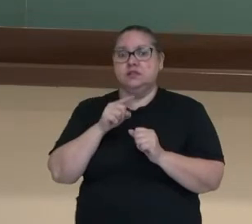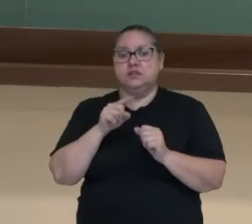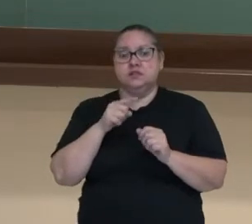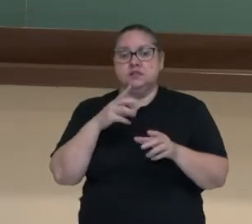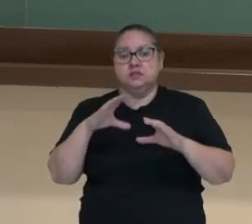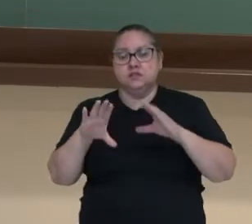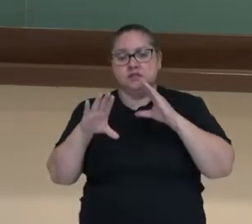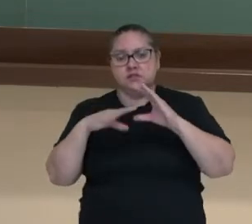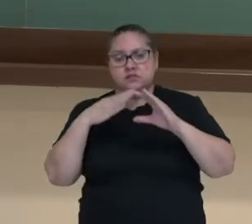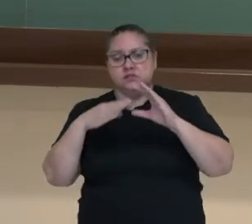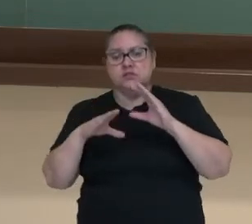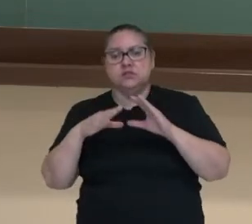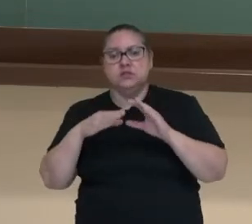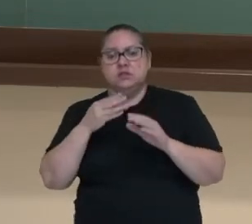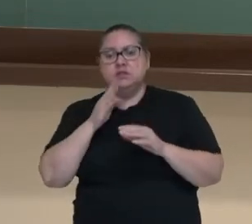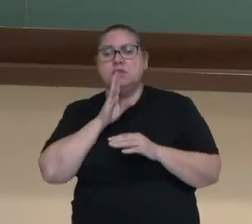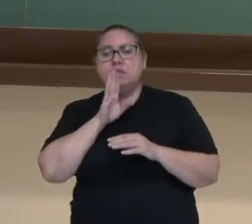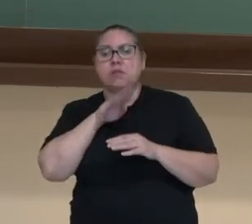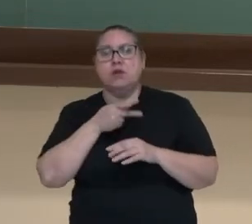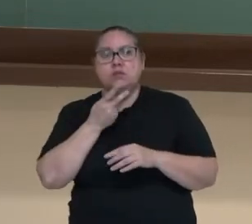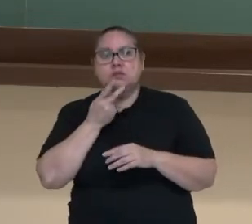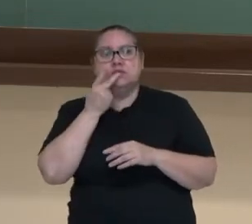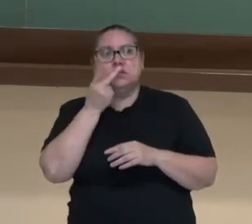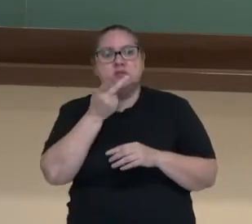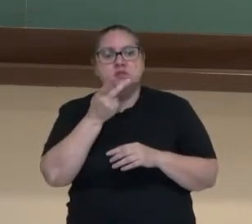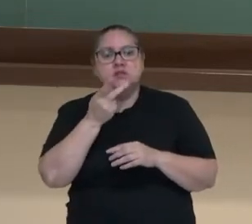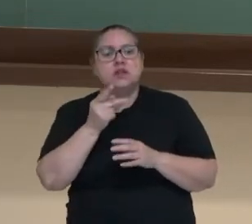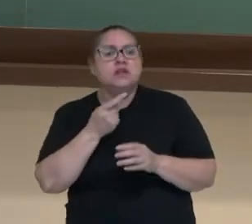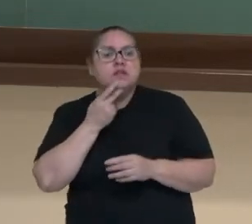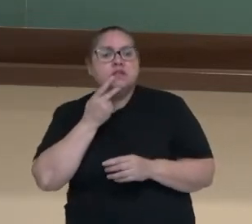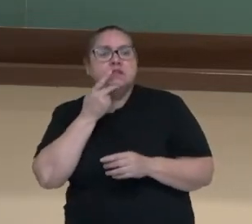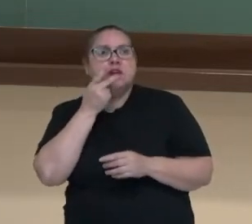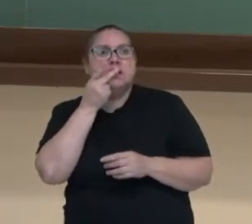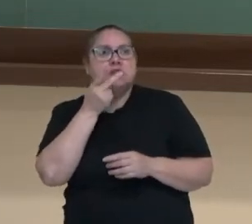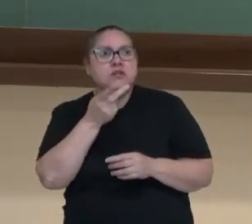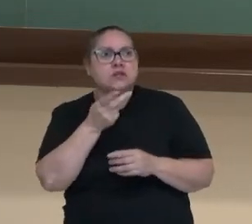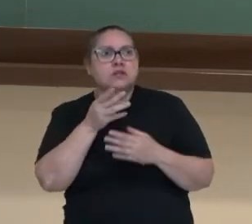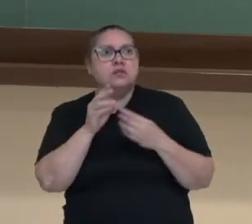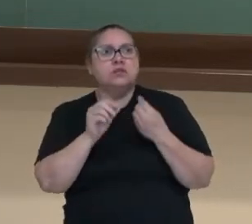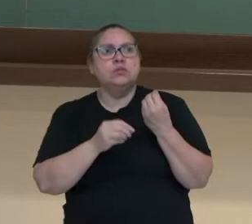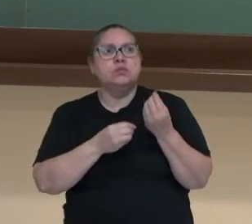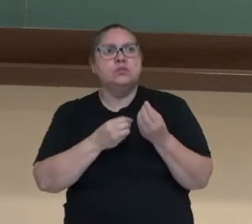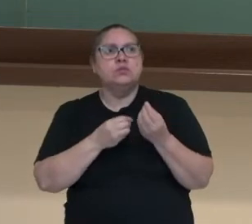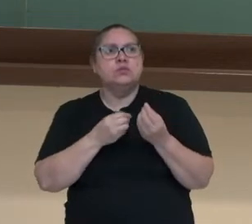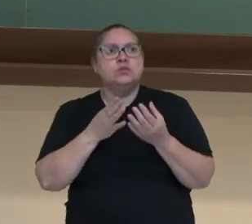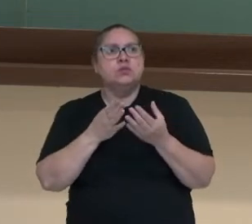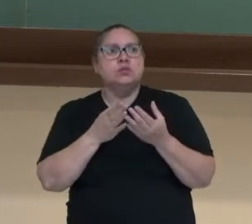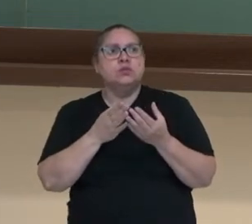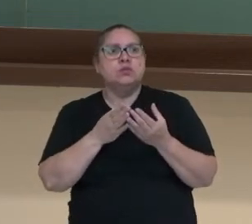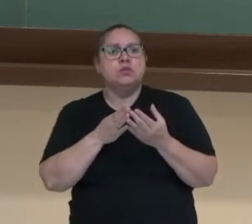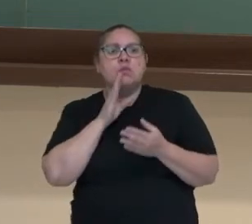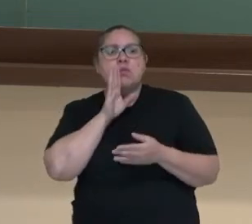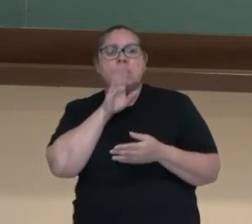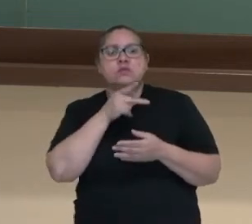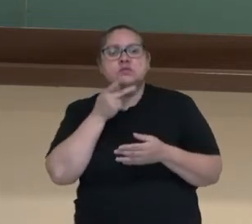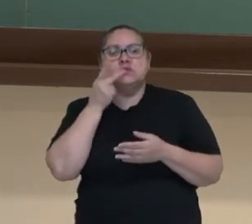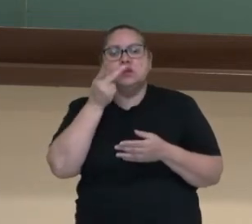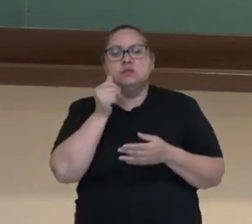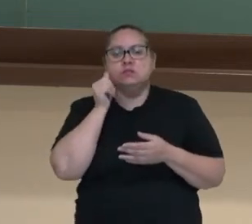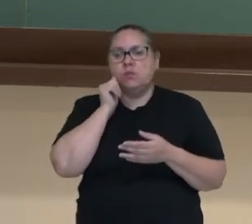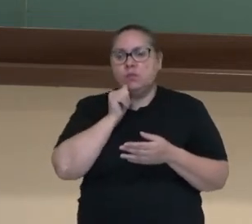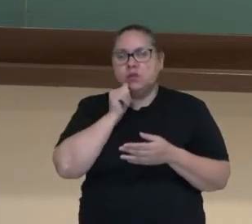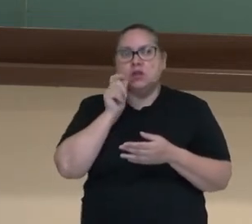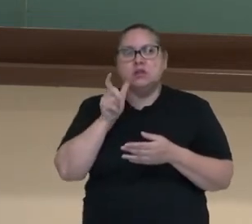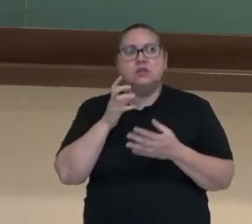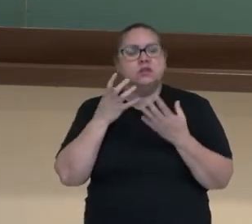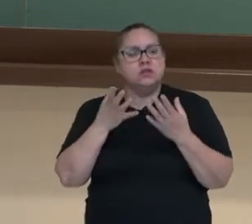maldizer, de João Garcia de Guilhardi, tenta inferir, né, sobre o maldizer de uma mulher.